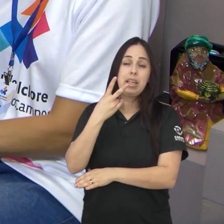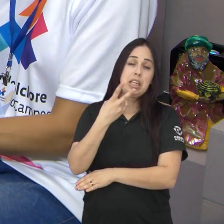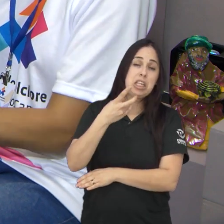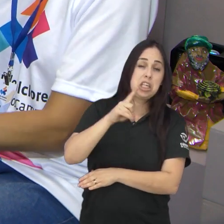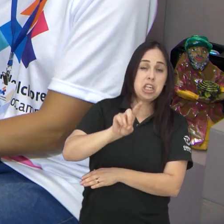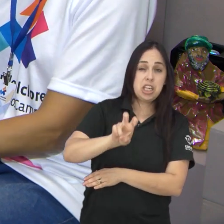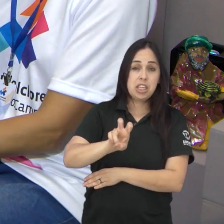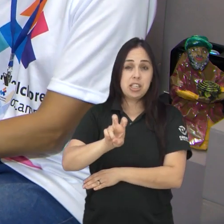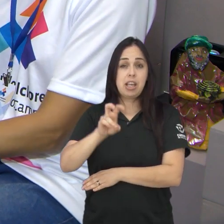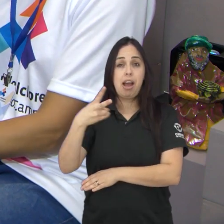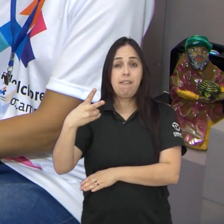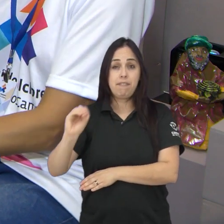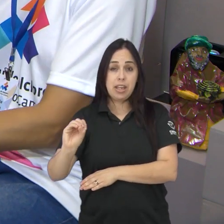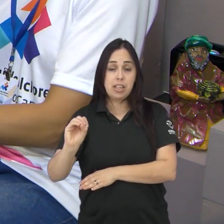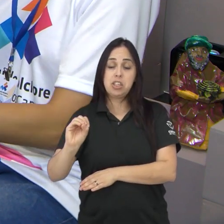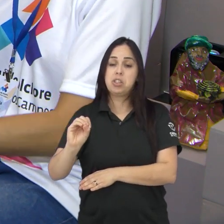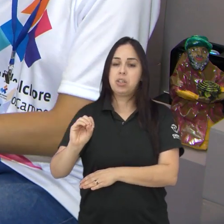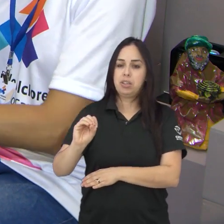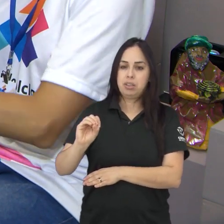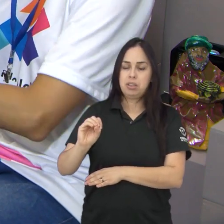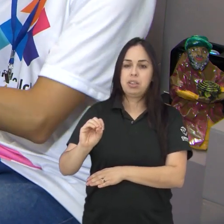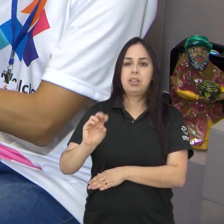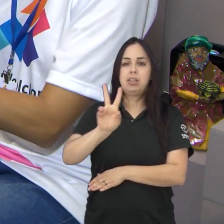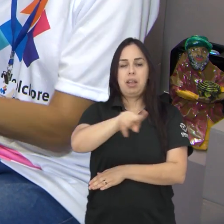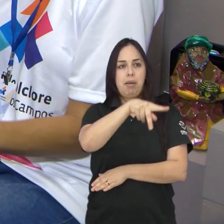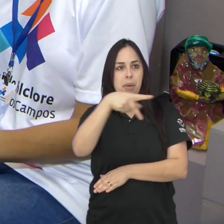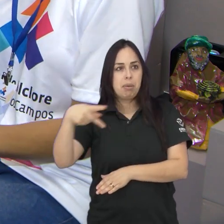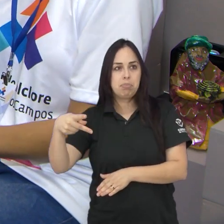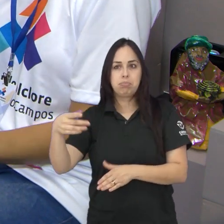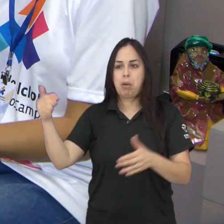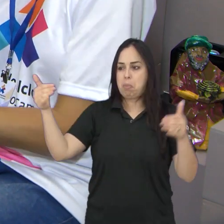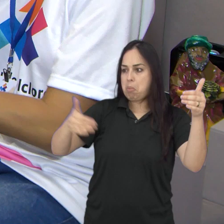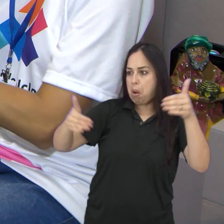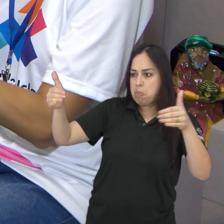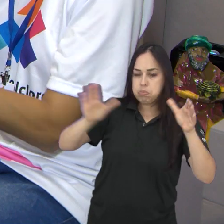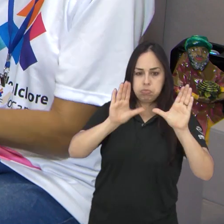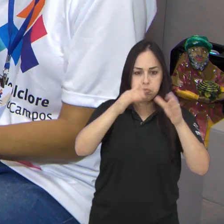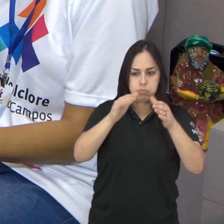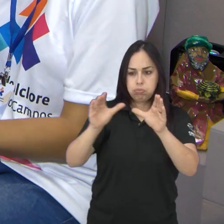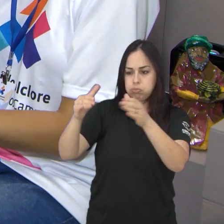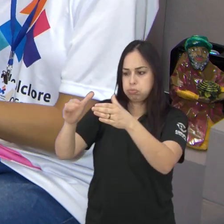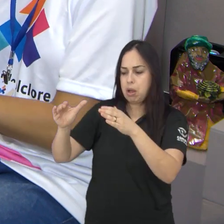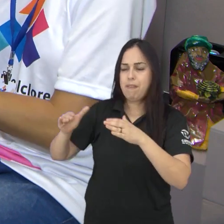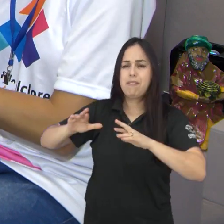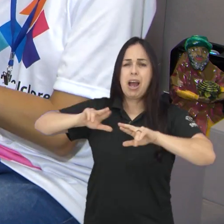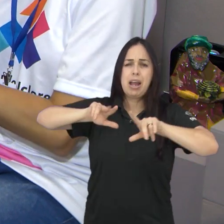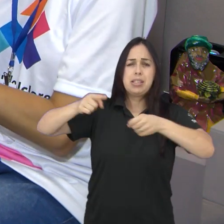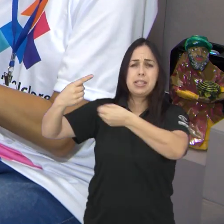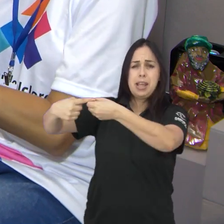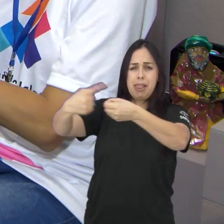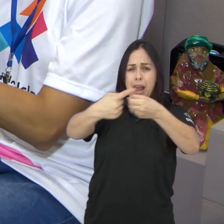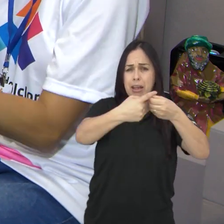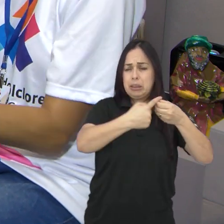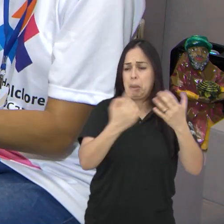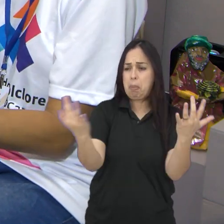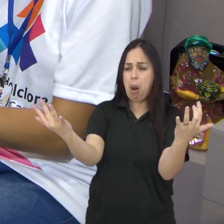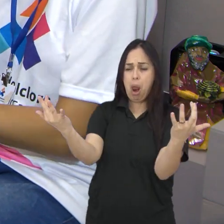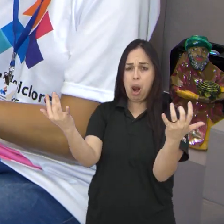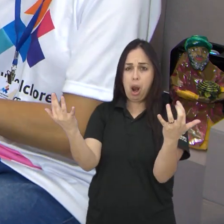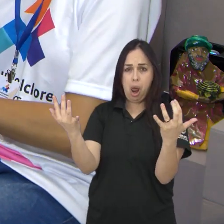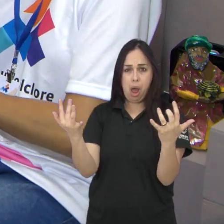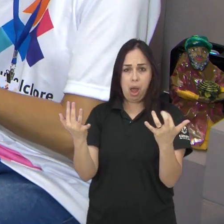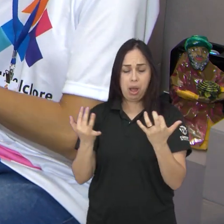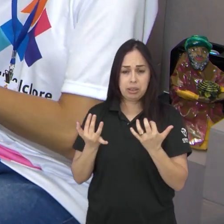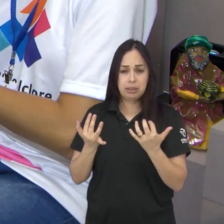cerca de 15 a 20 folias, que vêm da região toda, Paraibuna,